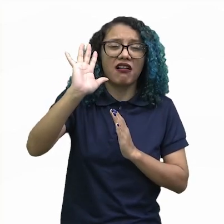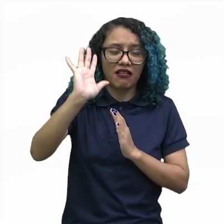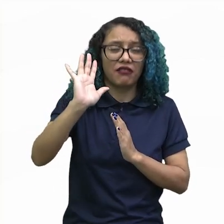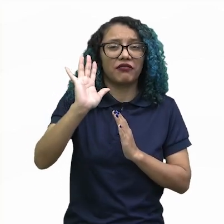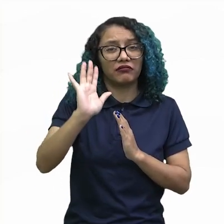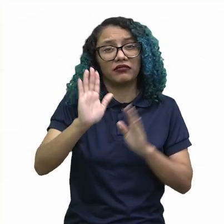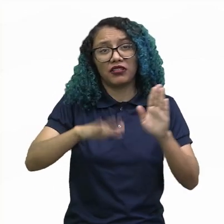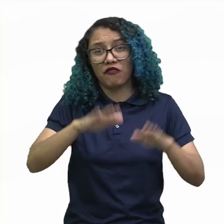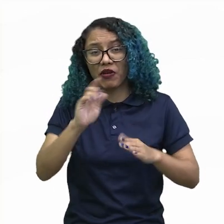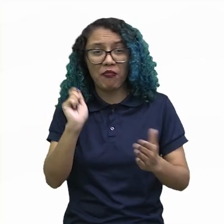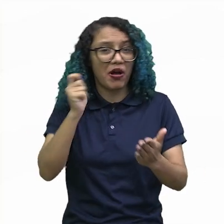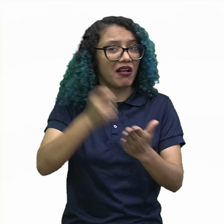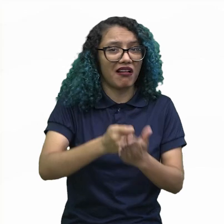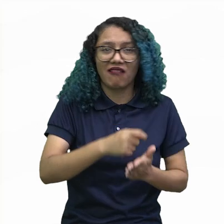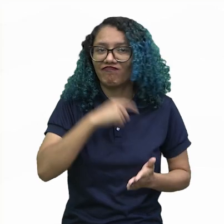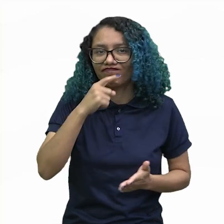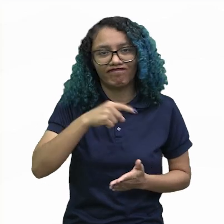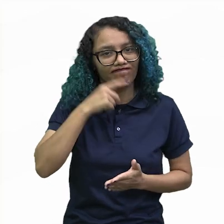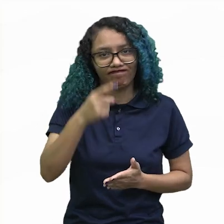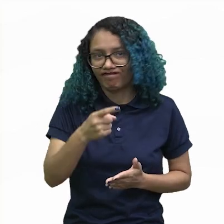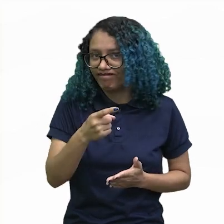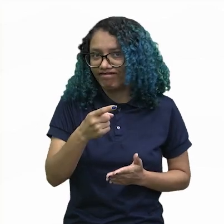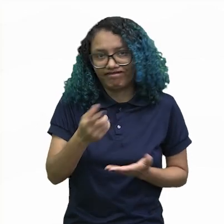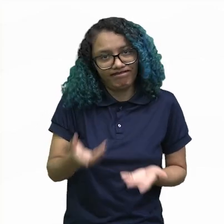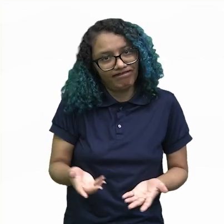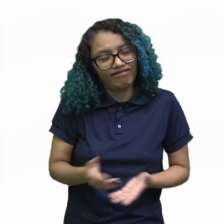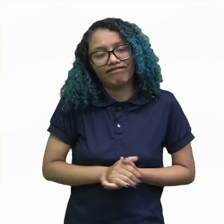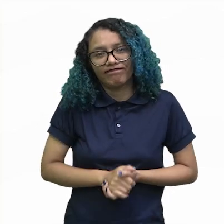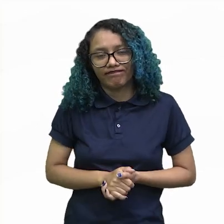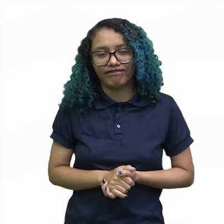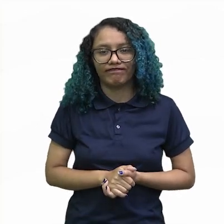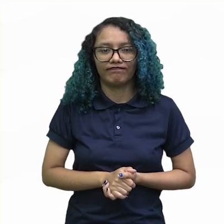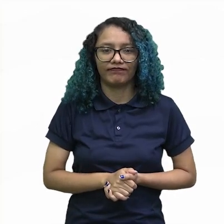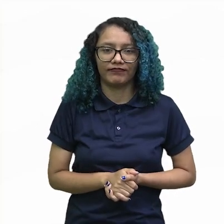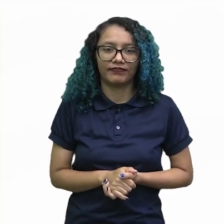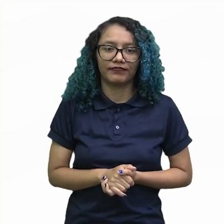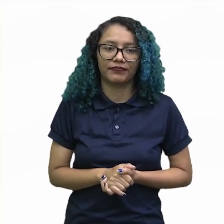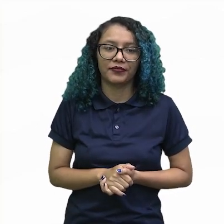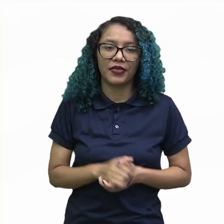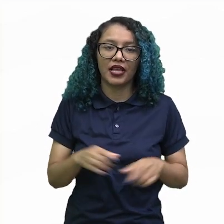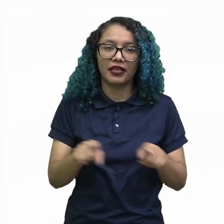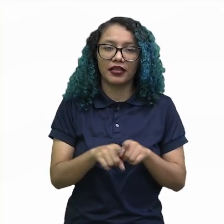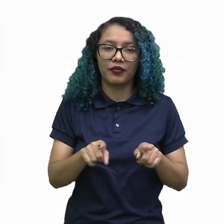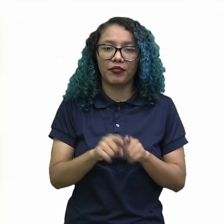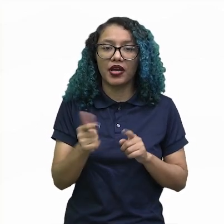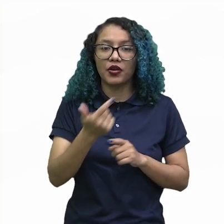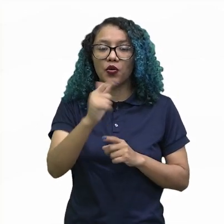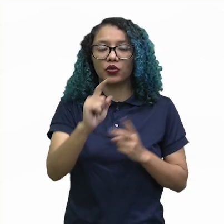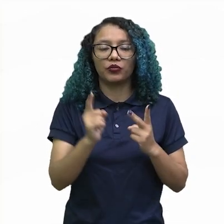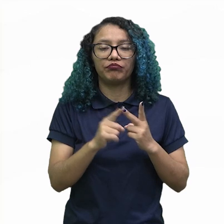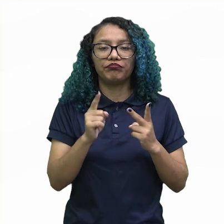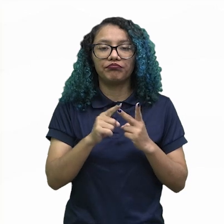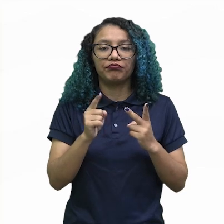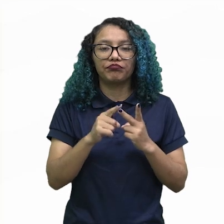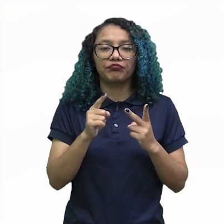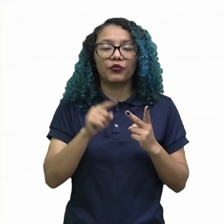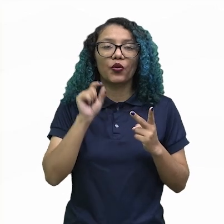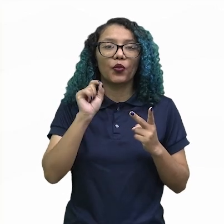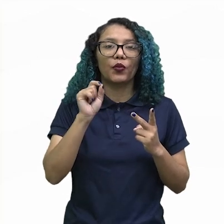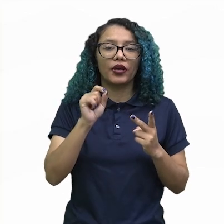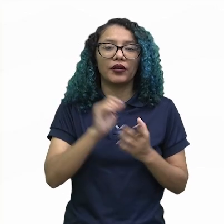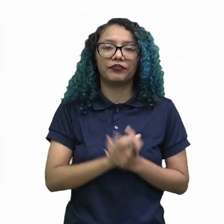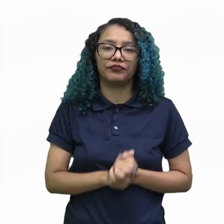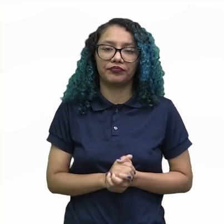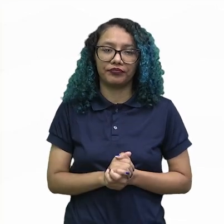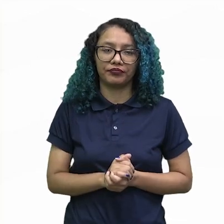que, de repente, você não consiga pagar no final do empréstimo. Outra situação são financiamentos, ou seja,